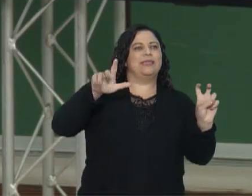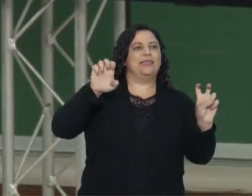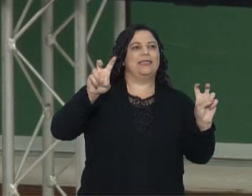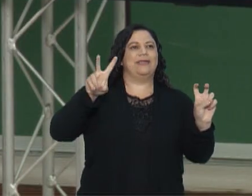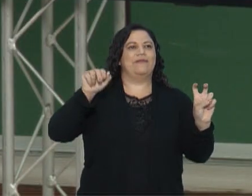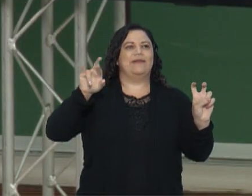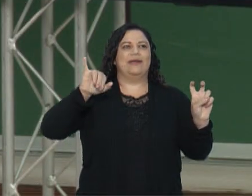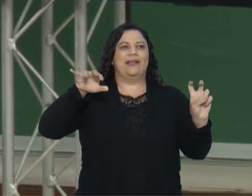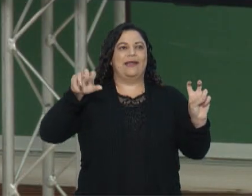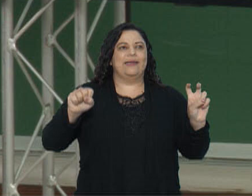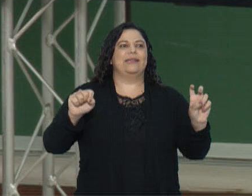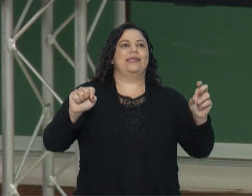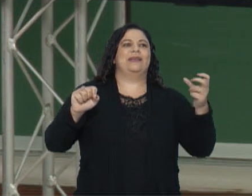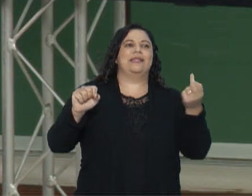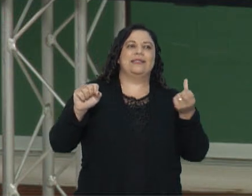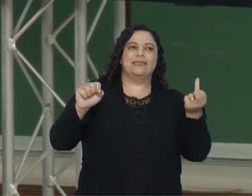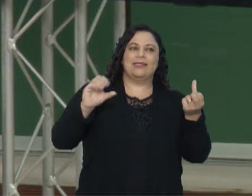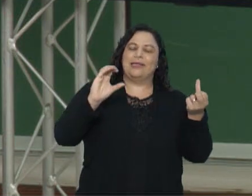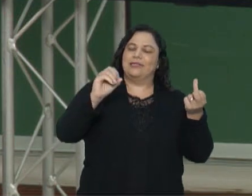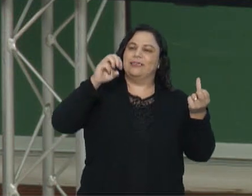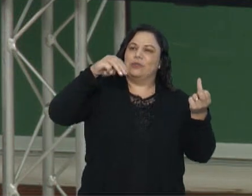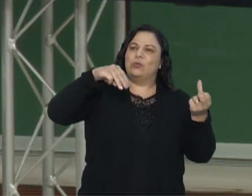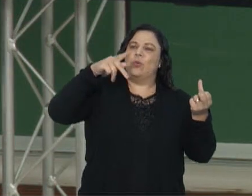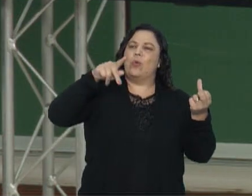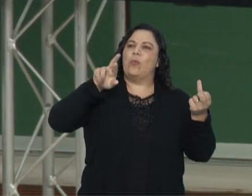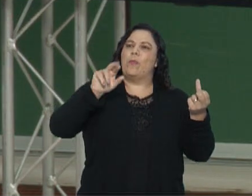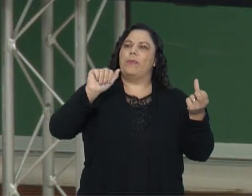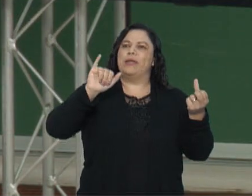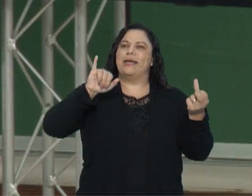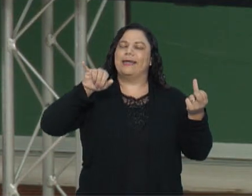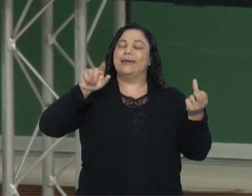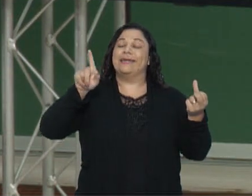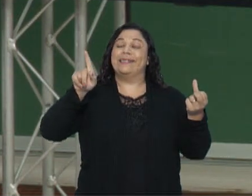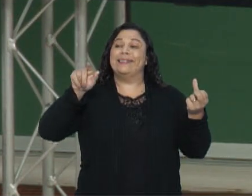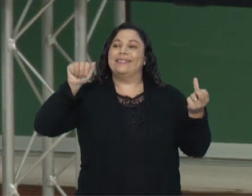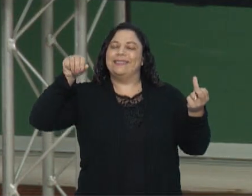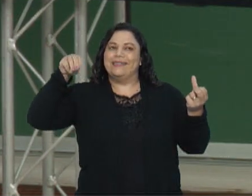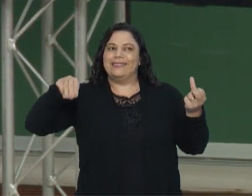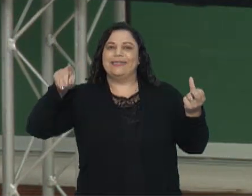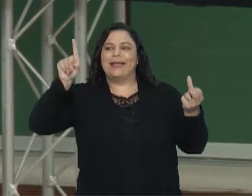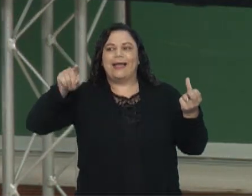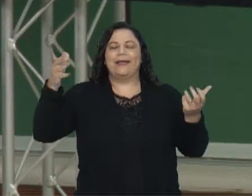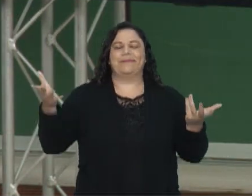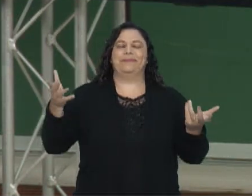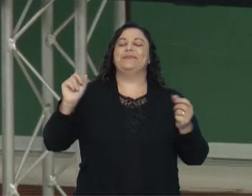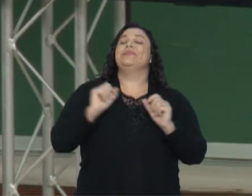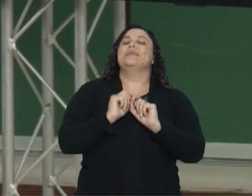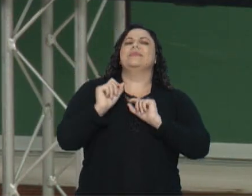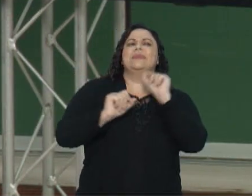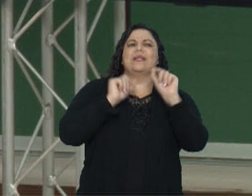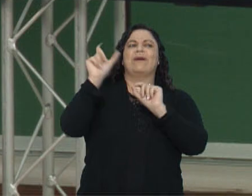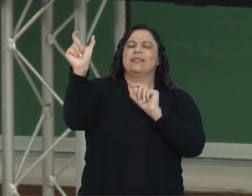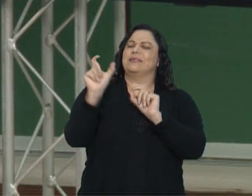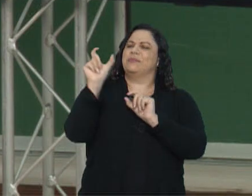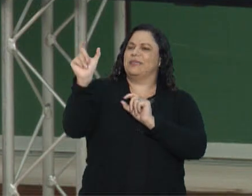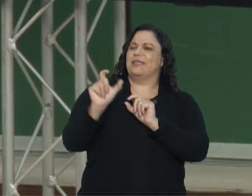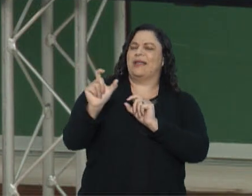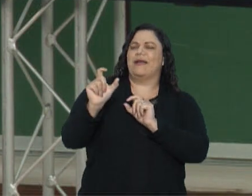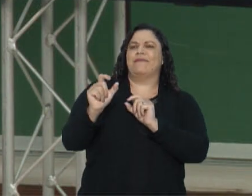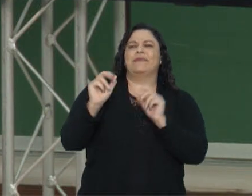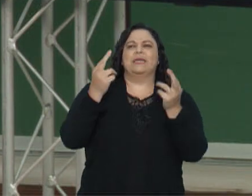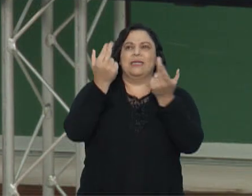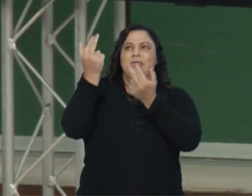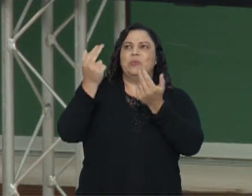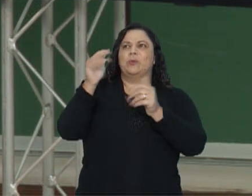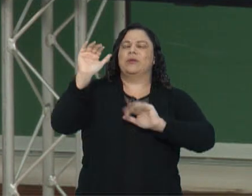das orações anteriores, porque é o mesmo também contexto da Espanha, as palavras justamente destacadas em azul. Ok? Vamos